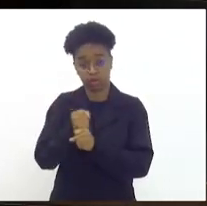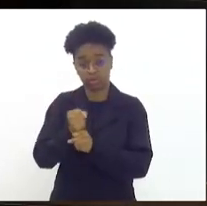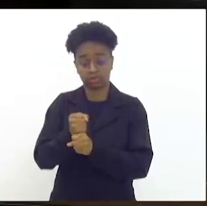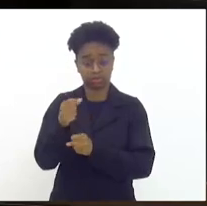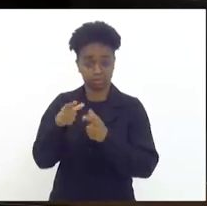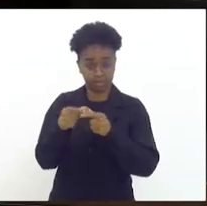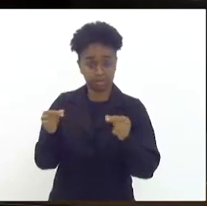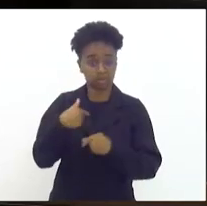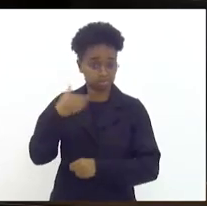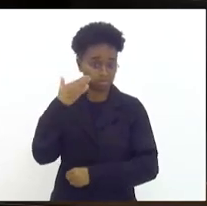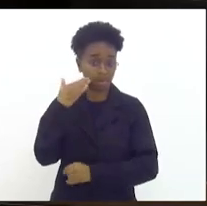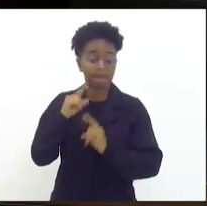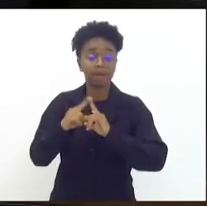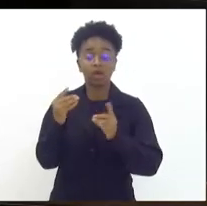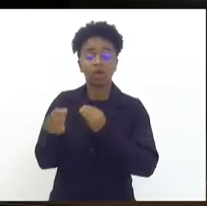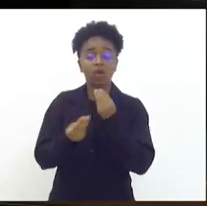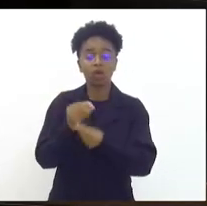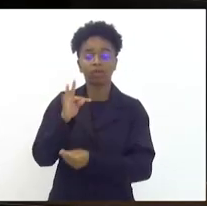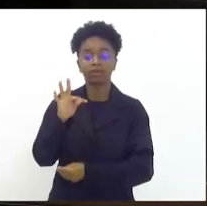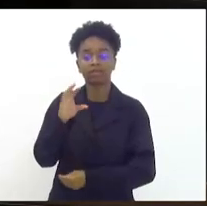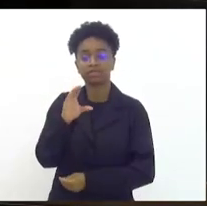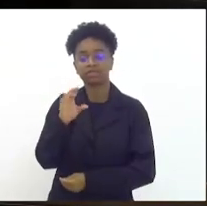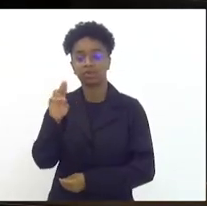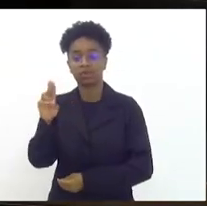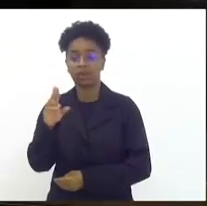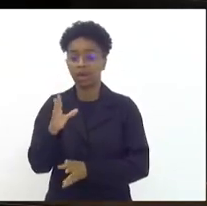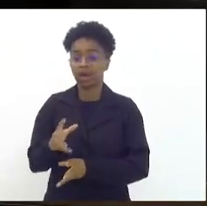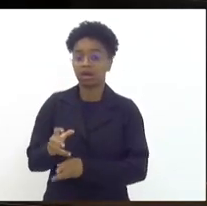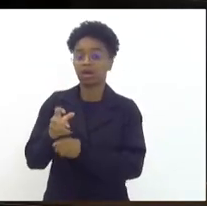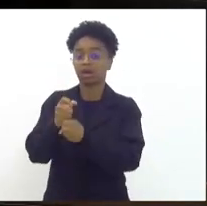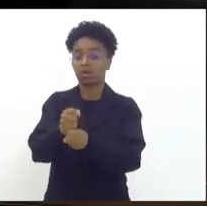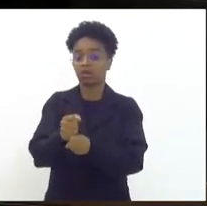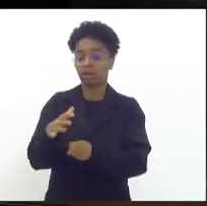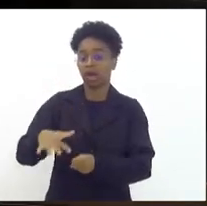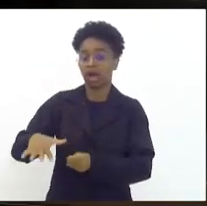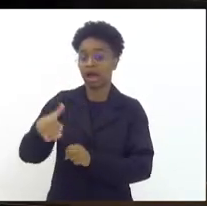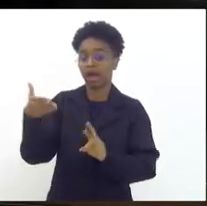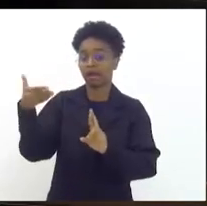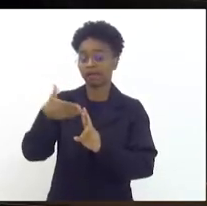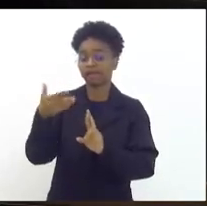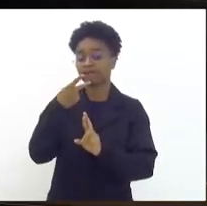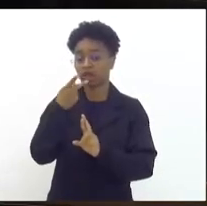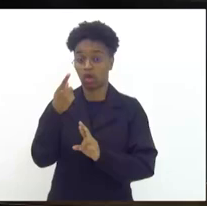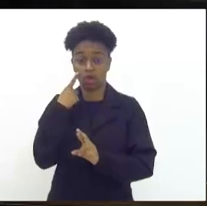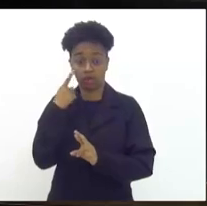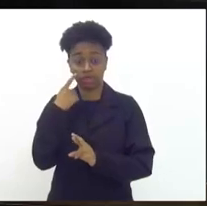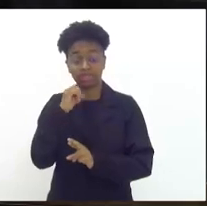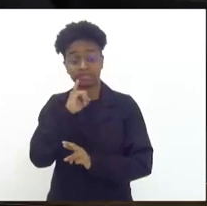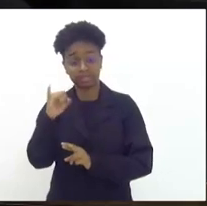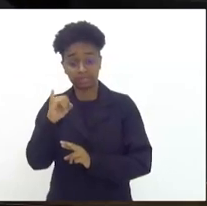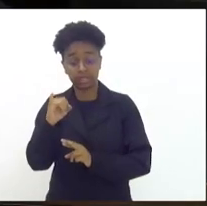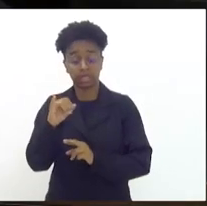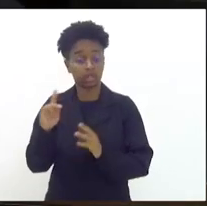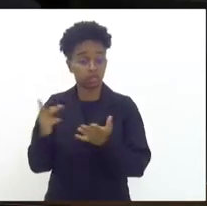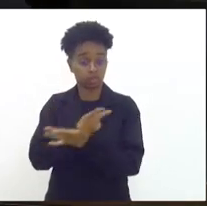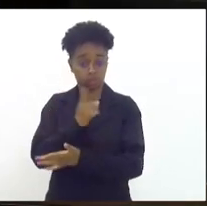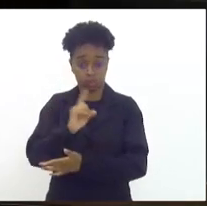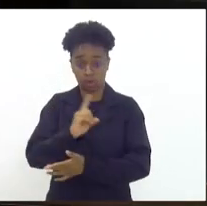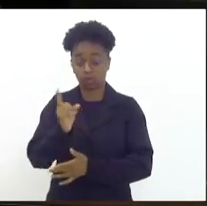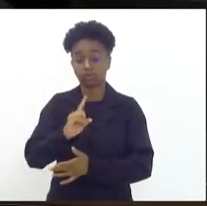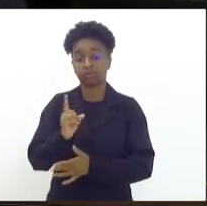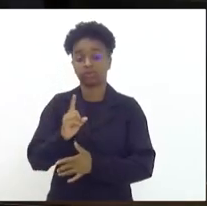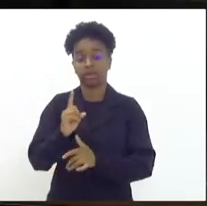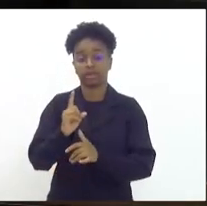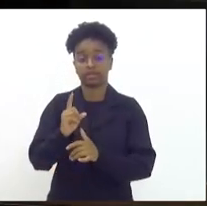como é que o TCU vai calcular um cenário de referência e vai falar olha se a reforma não tivesse acontecido exercício